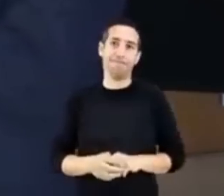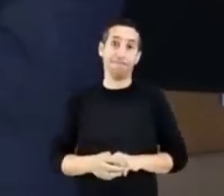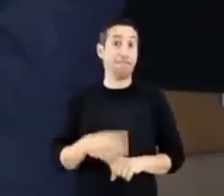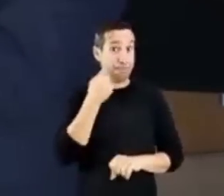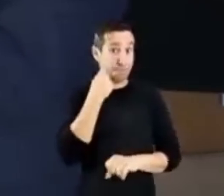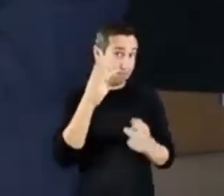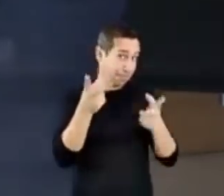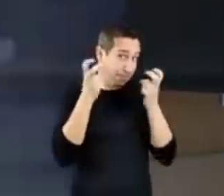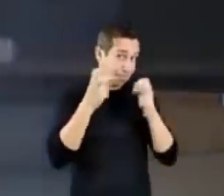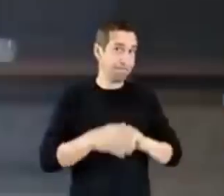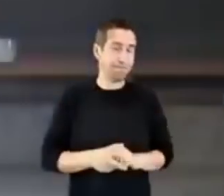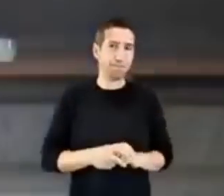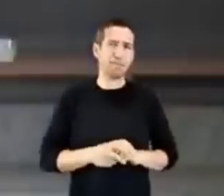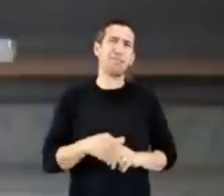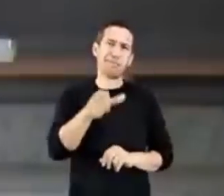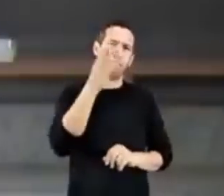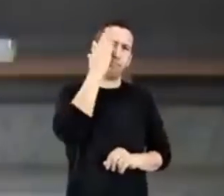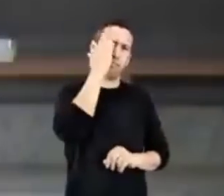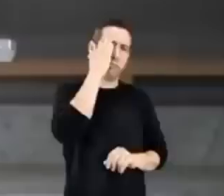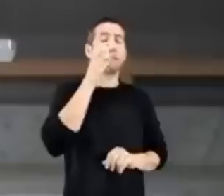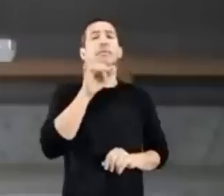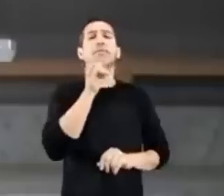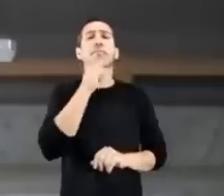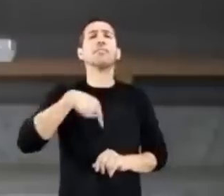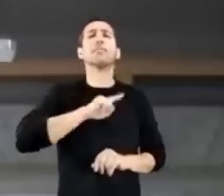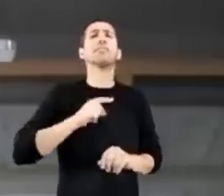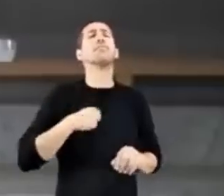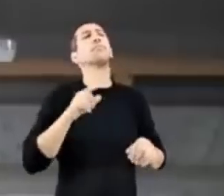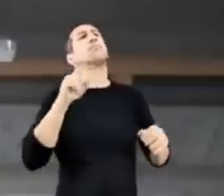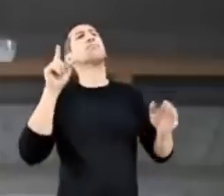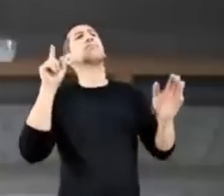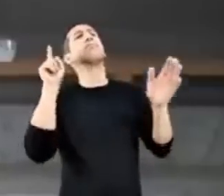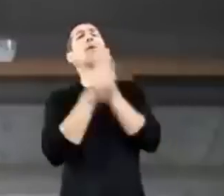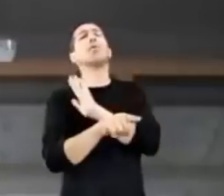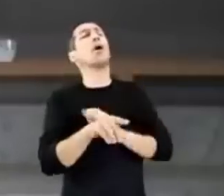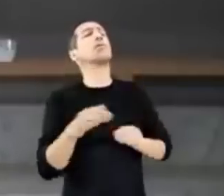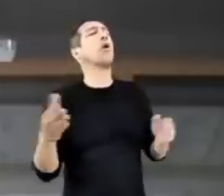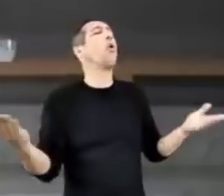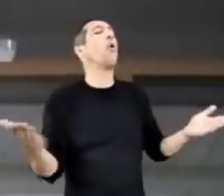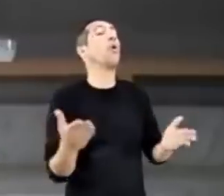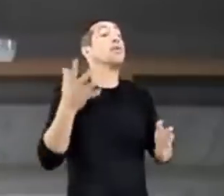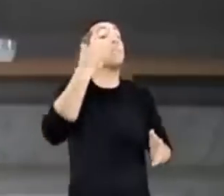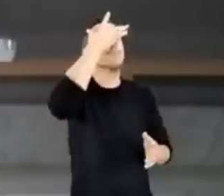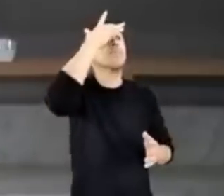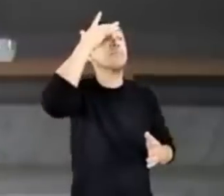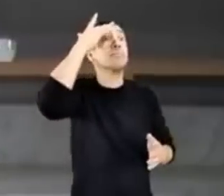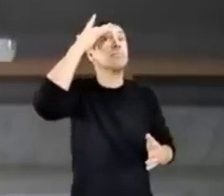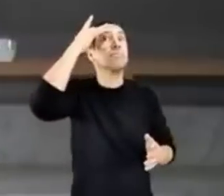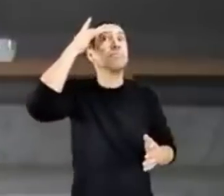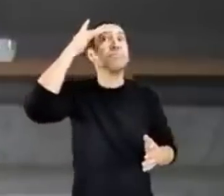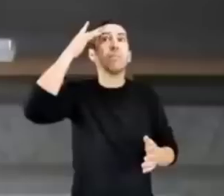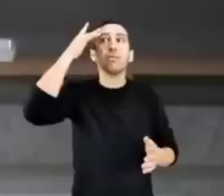e vocês sabem que se nós perguntássemos assim quem são dos heróis hoje a resposta seria